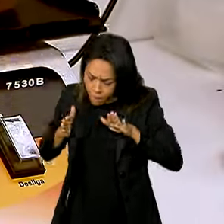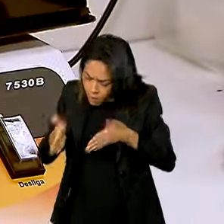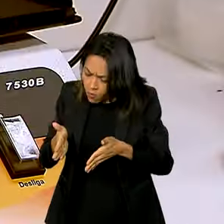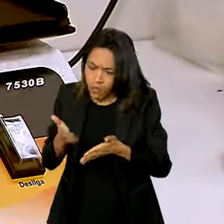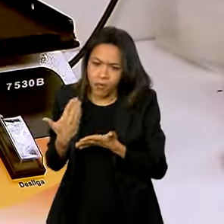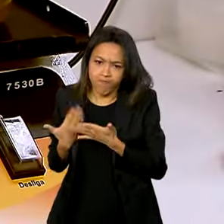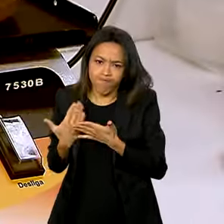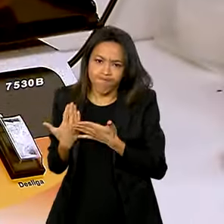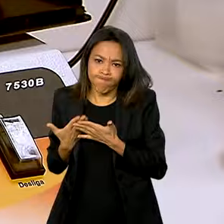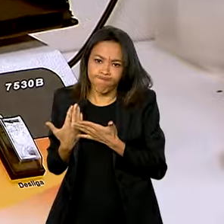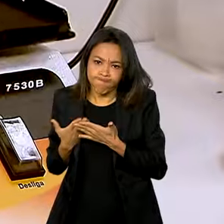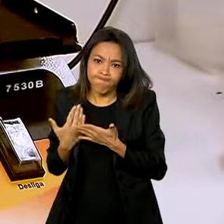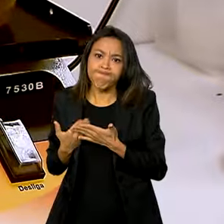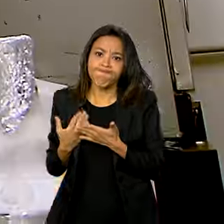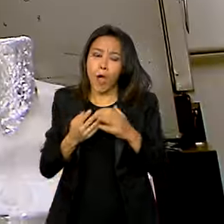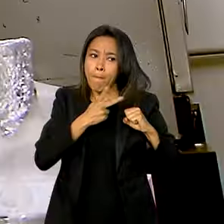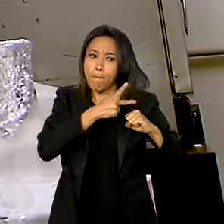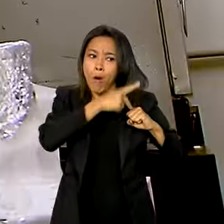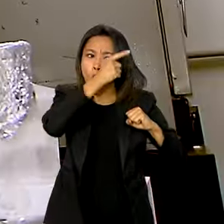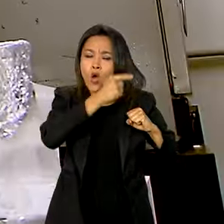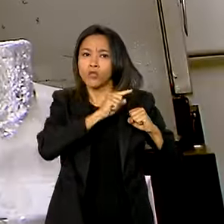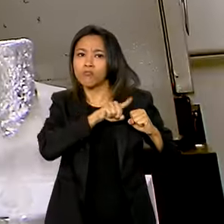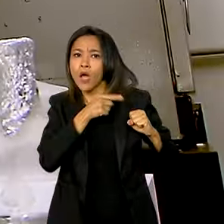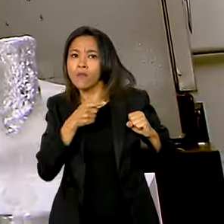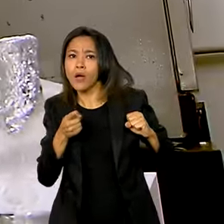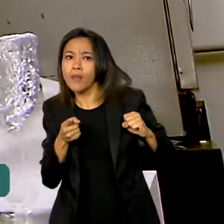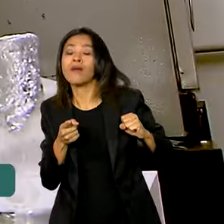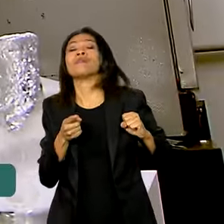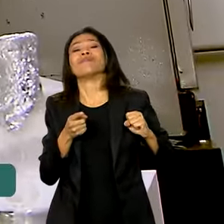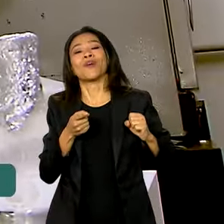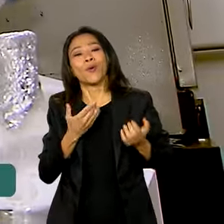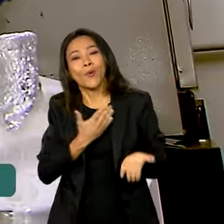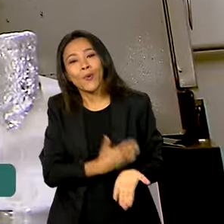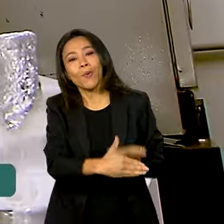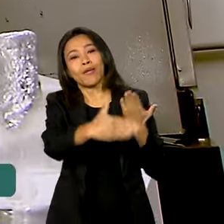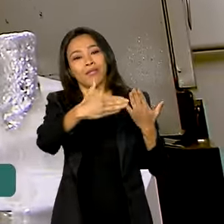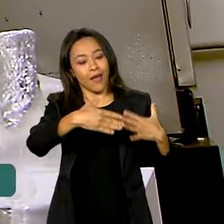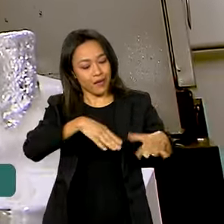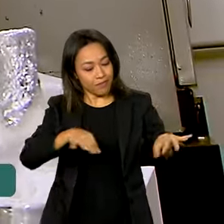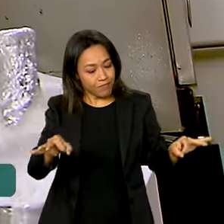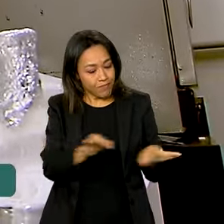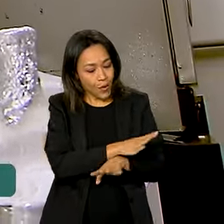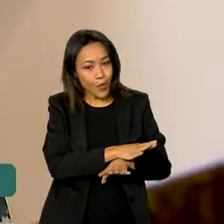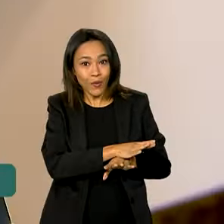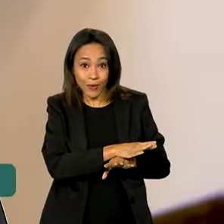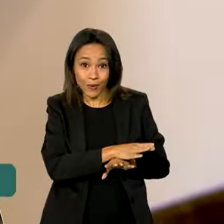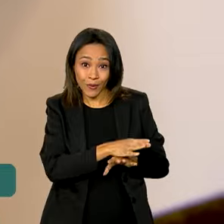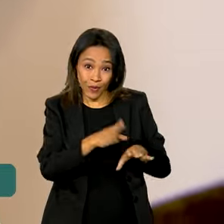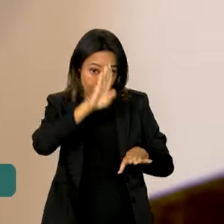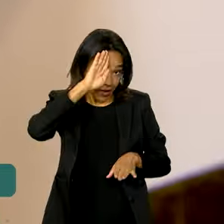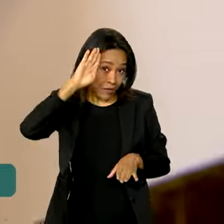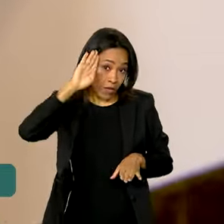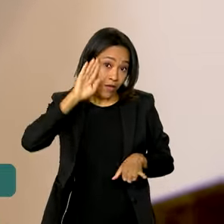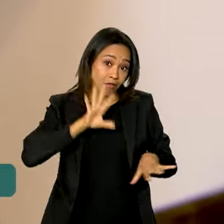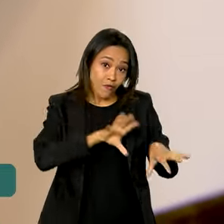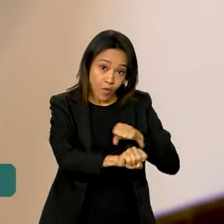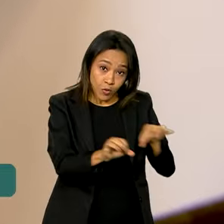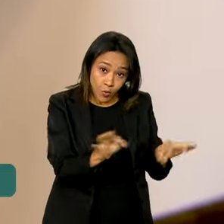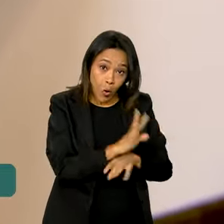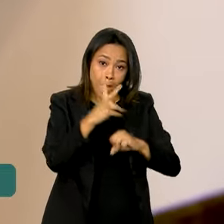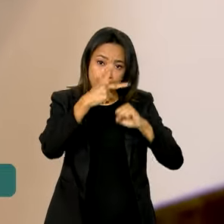estudos. As pós-graduações começaram logo após a conclusão da universidade.